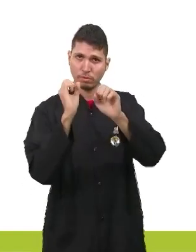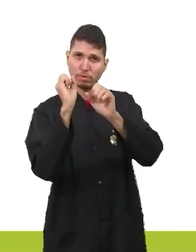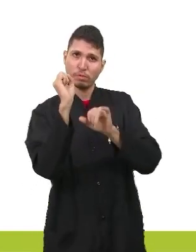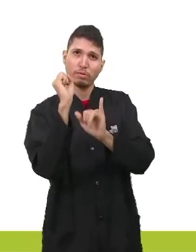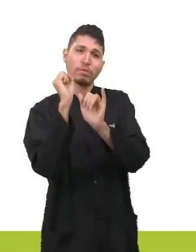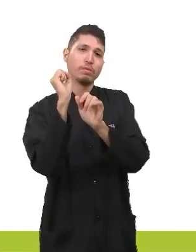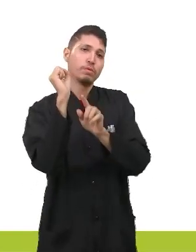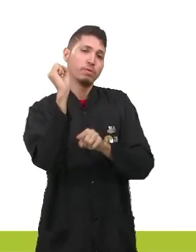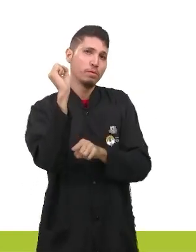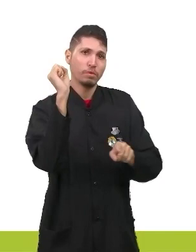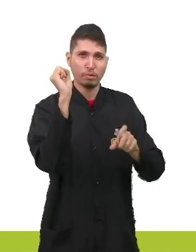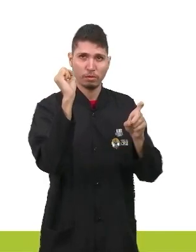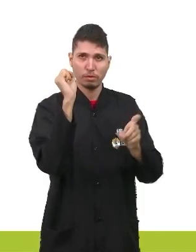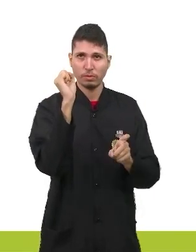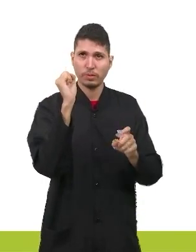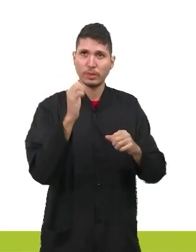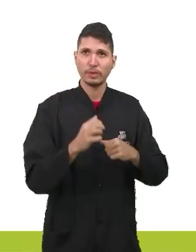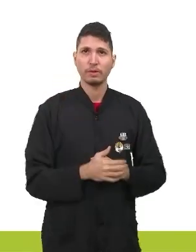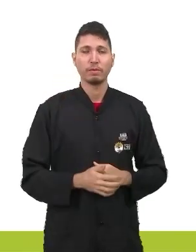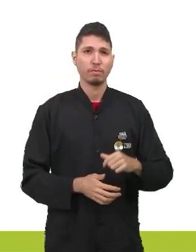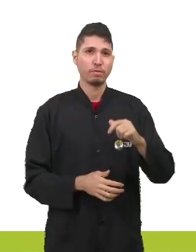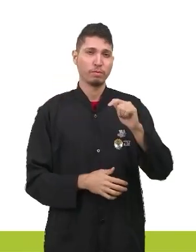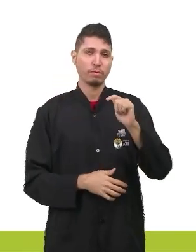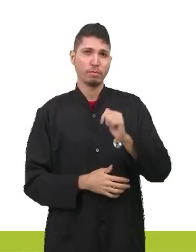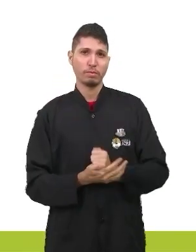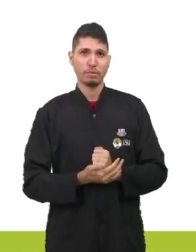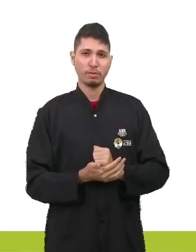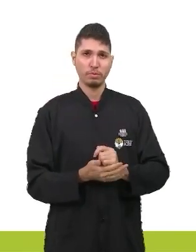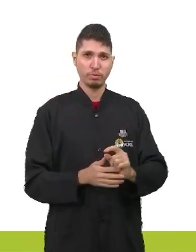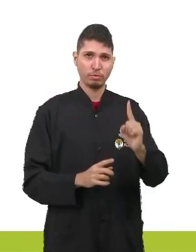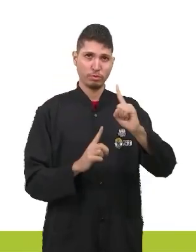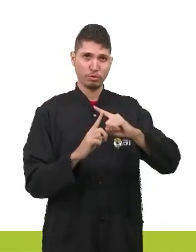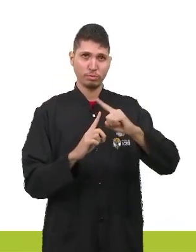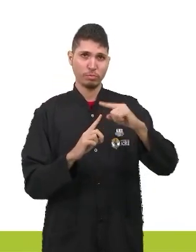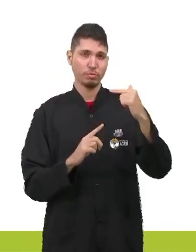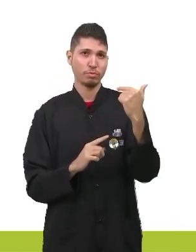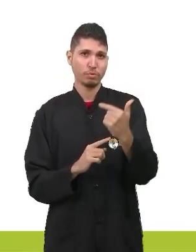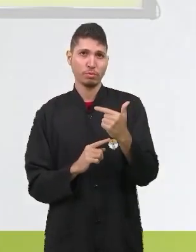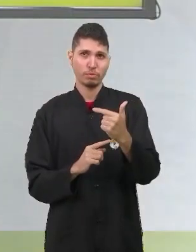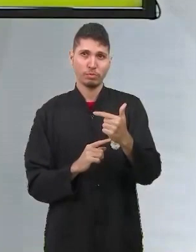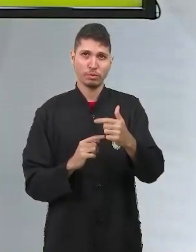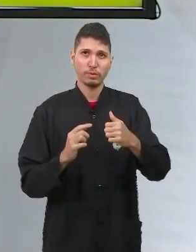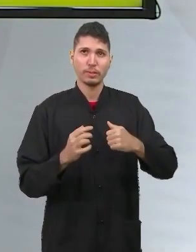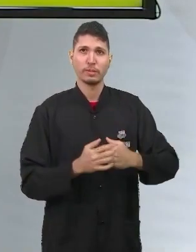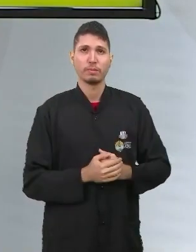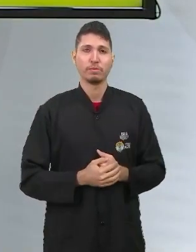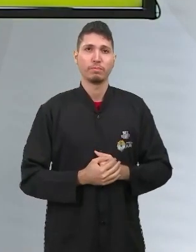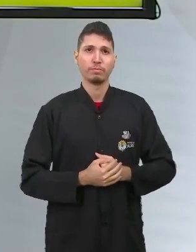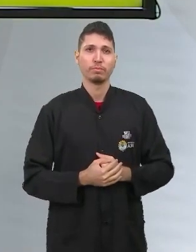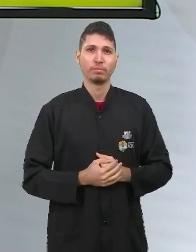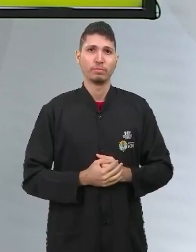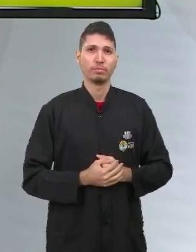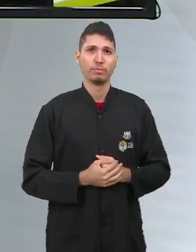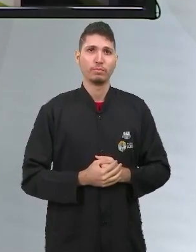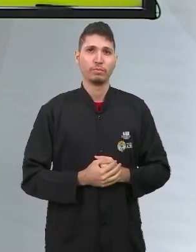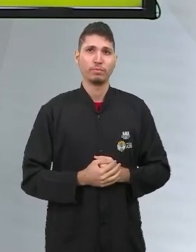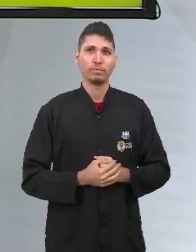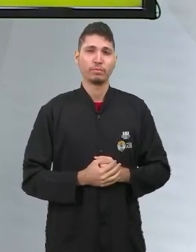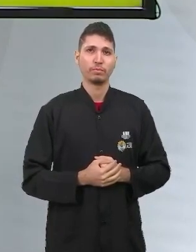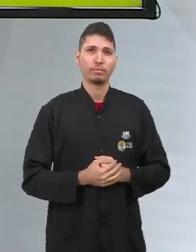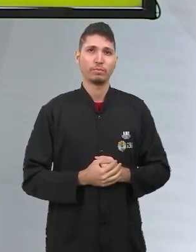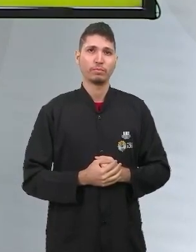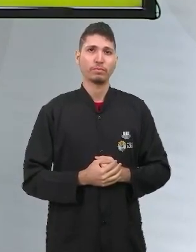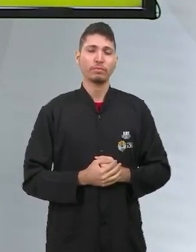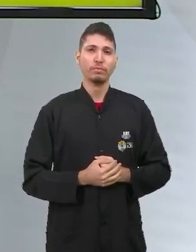grau? Grau do polinômio, grau 2, tá bom? Essa aqui é uma função do segundo grau incompleta, tá bom? A gente vai